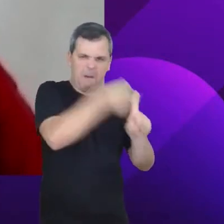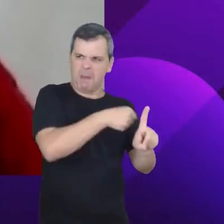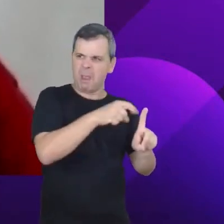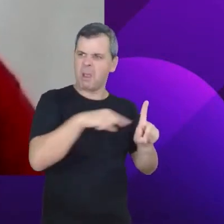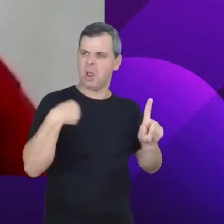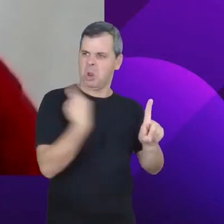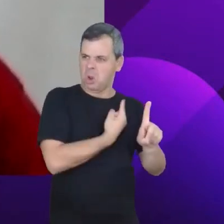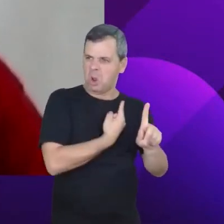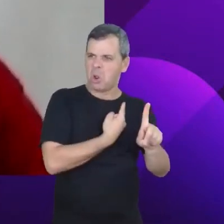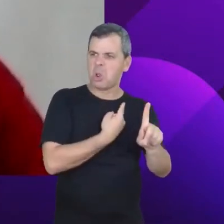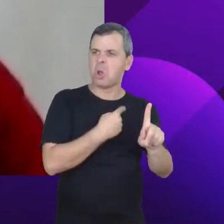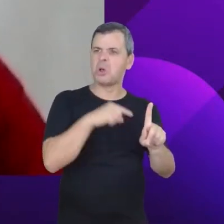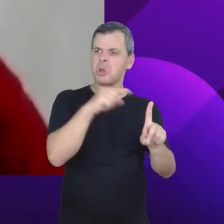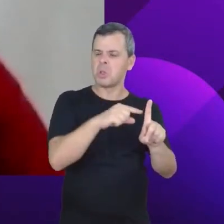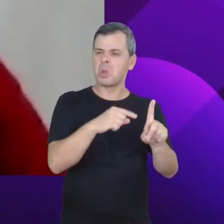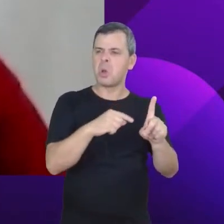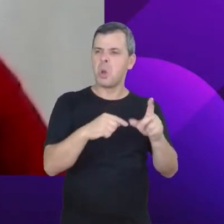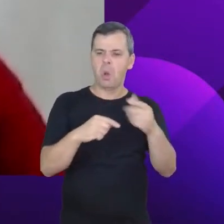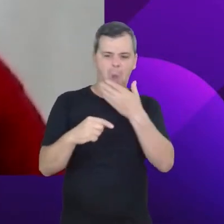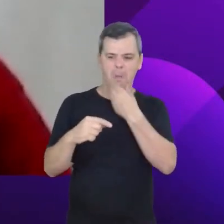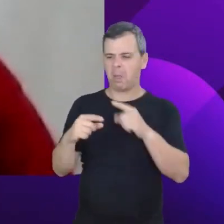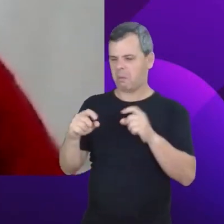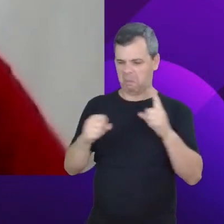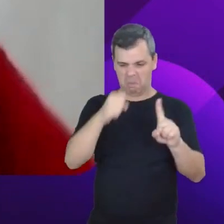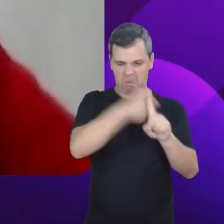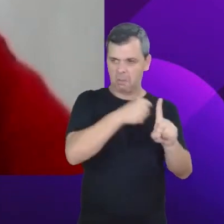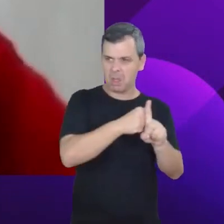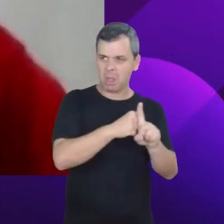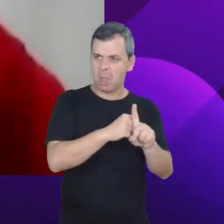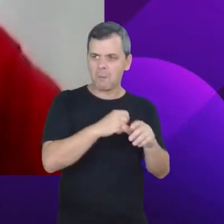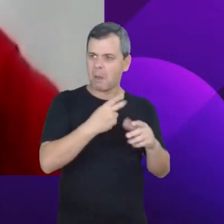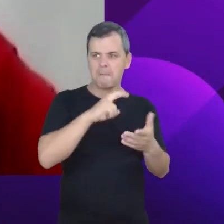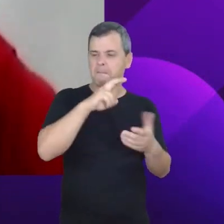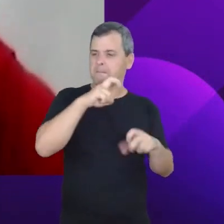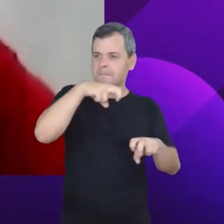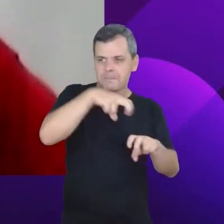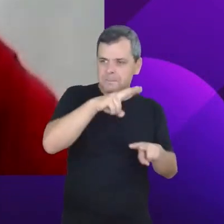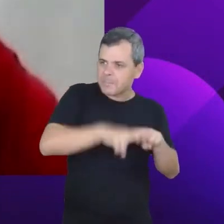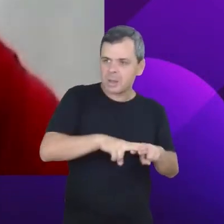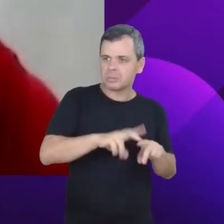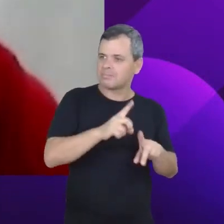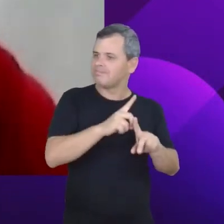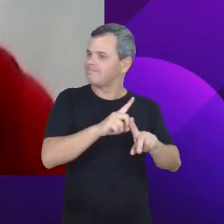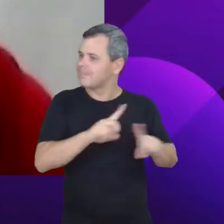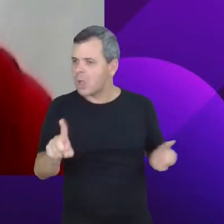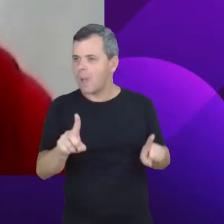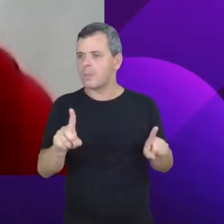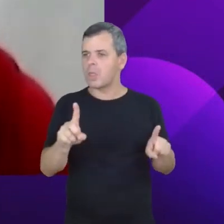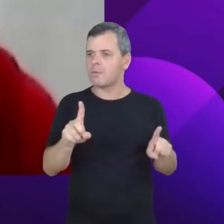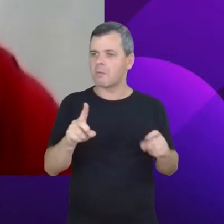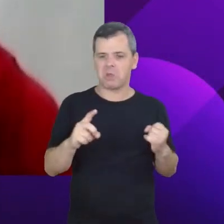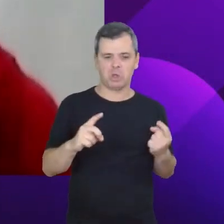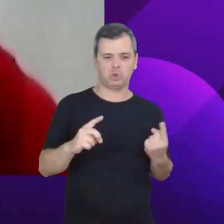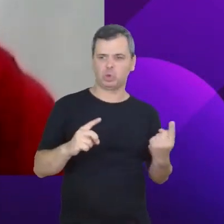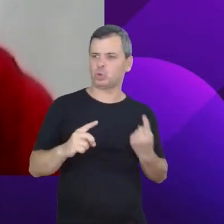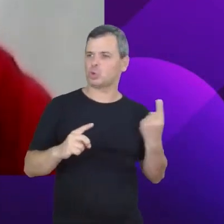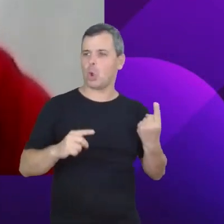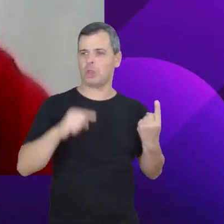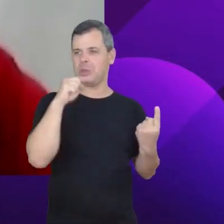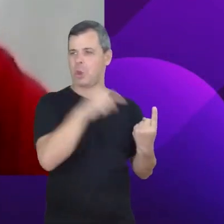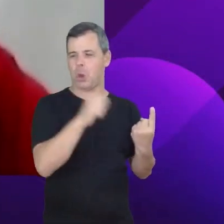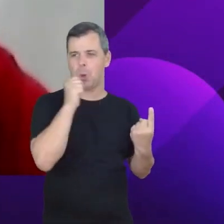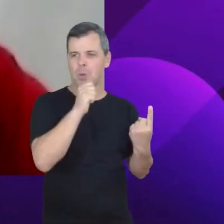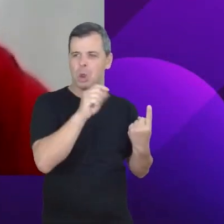nossos agressores acabam ficando impunes e a gente acaba ficando isolada, isolada